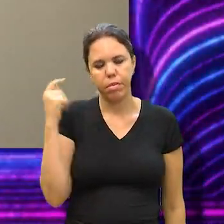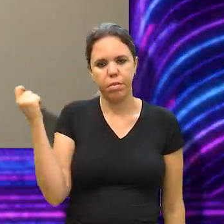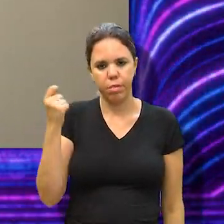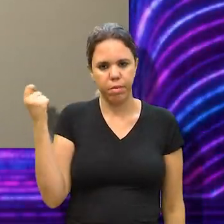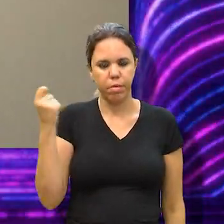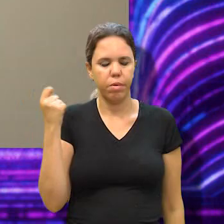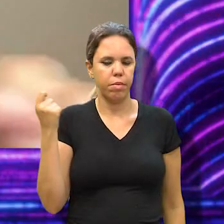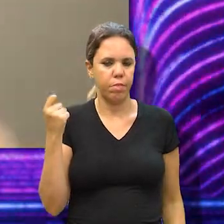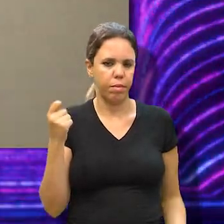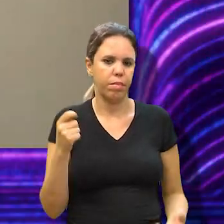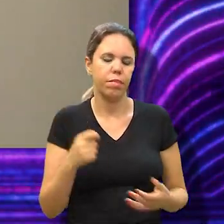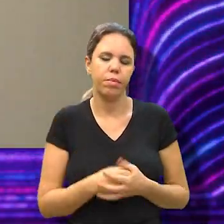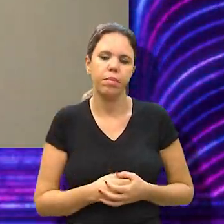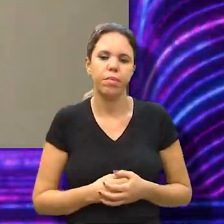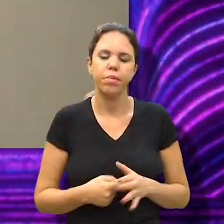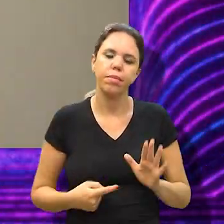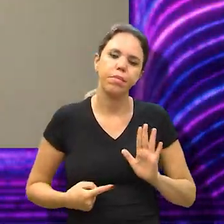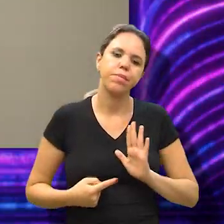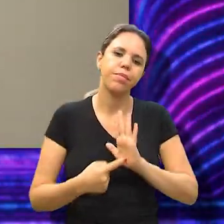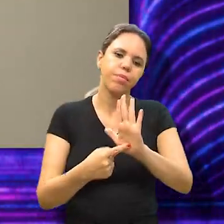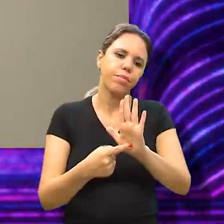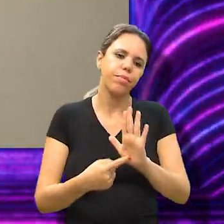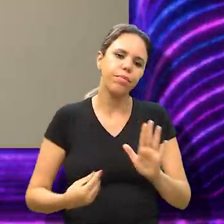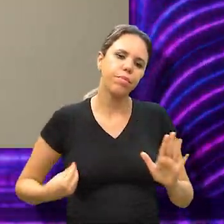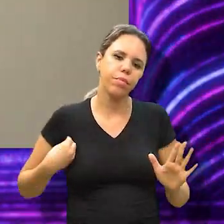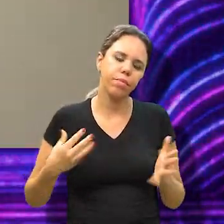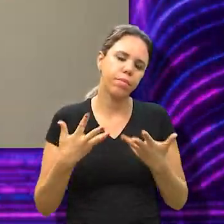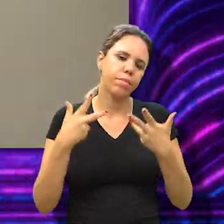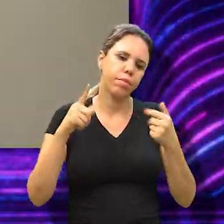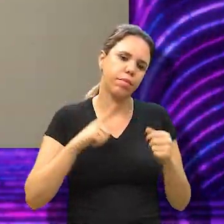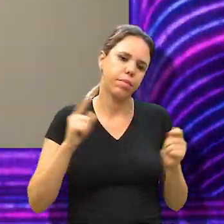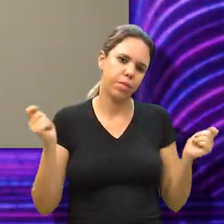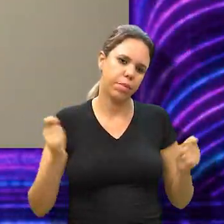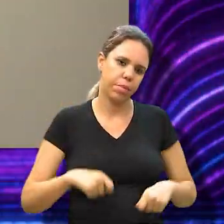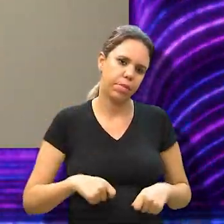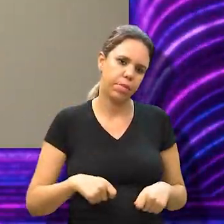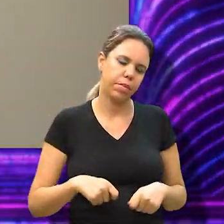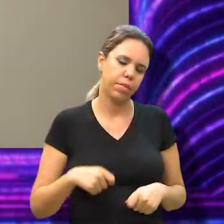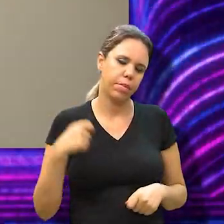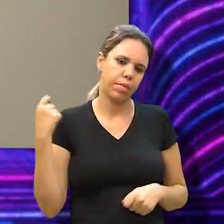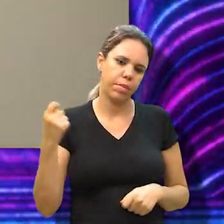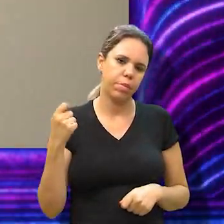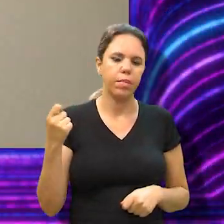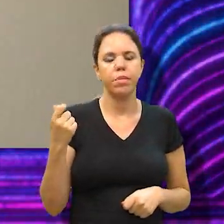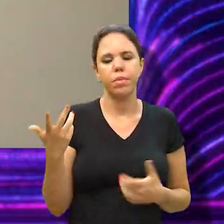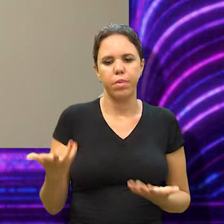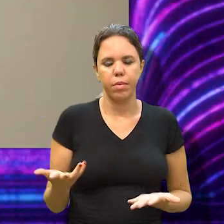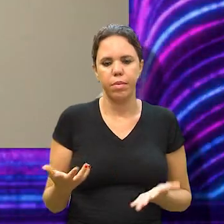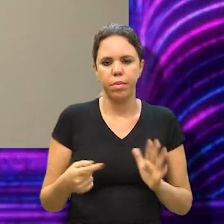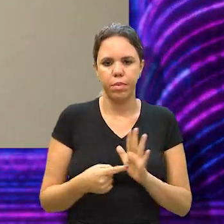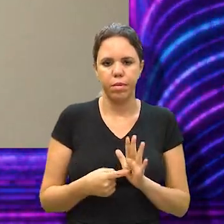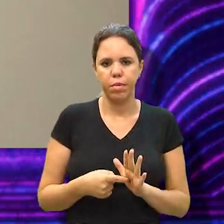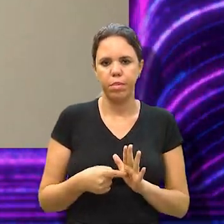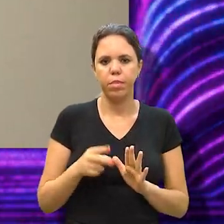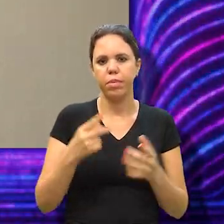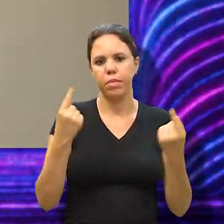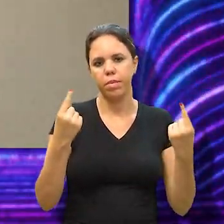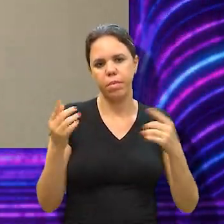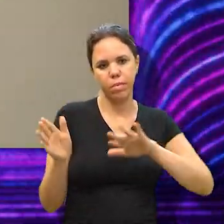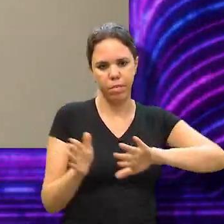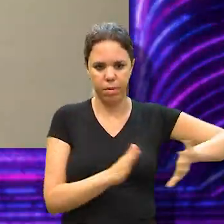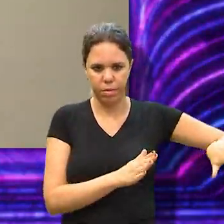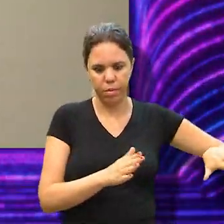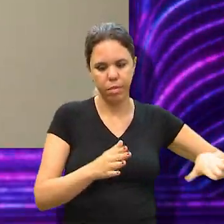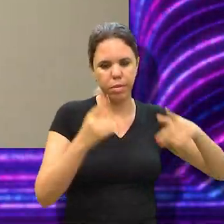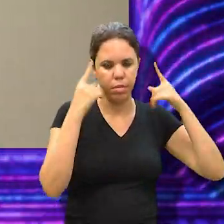região sudeste. E mostro essa vida maravilhosa que a gente pode ter na região sudeste em contraponto à violência,